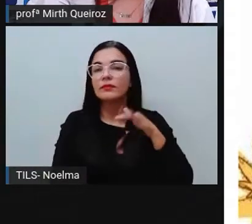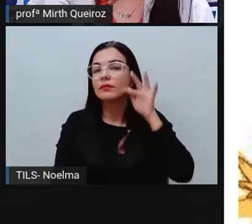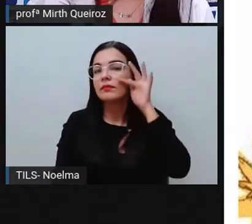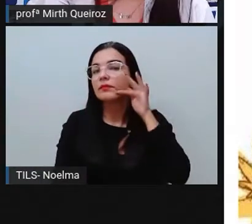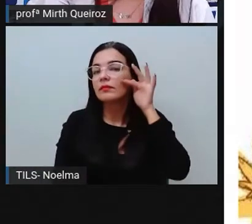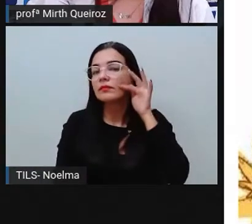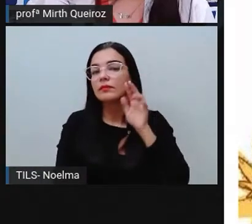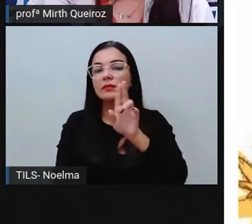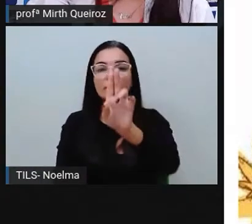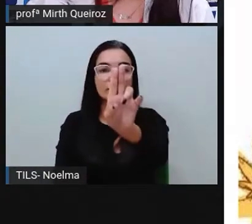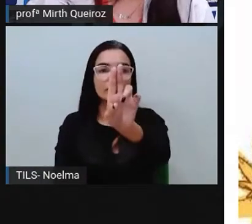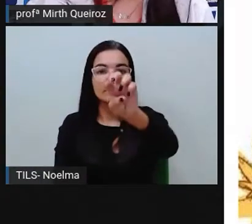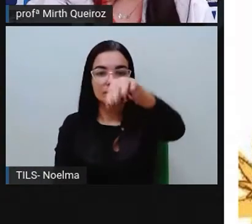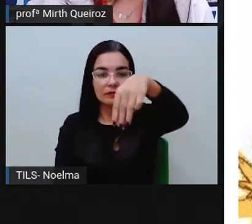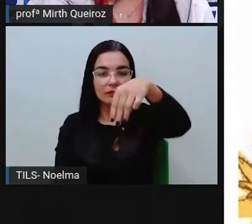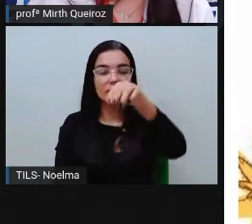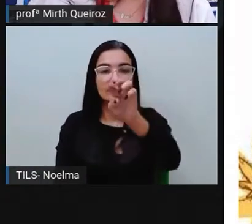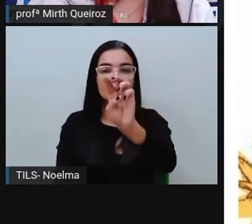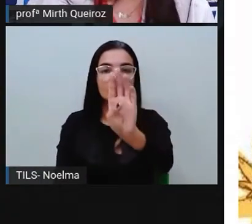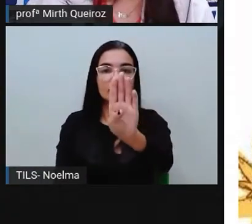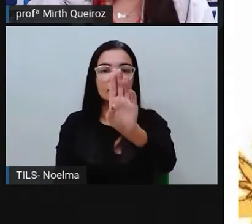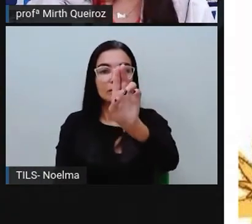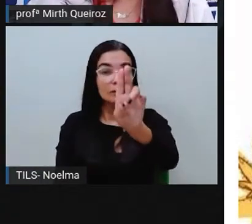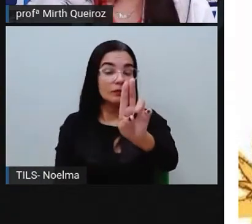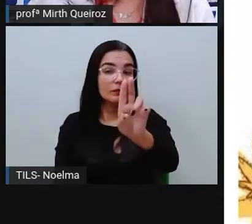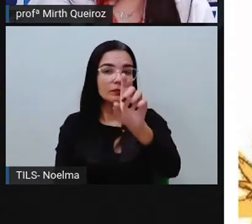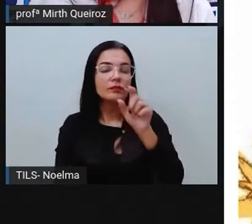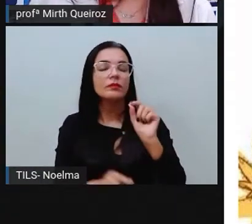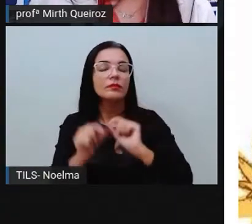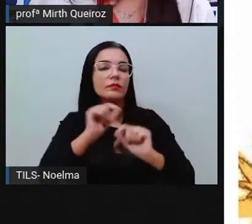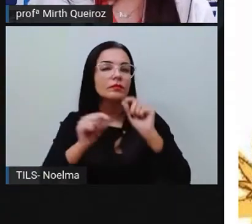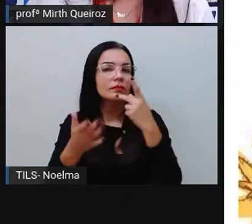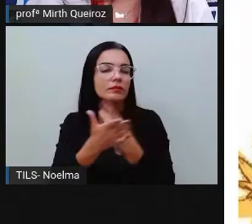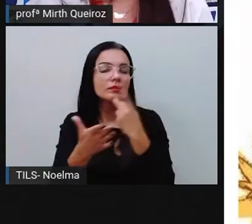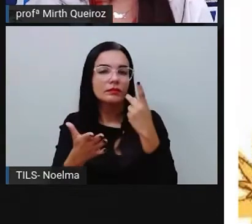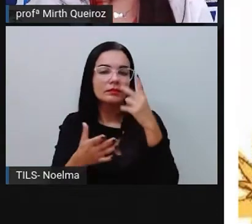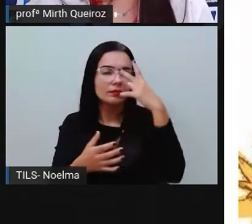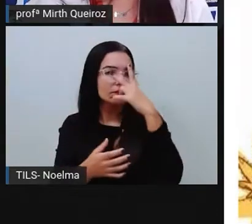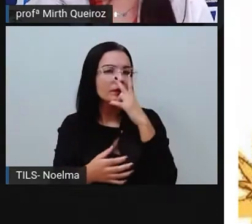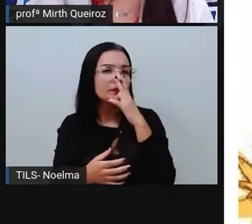gente olha aquela árvore sem nenhum tipo de folha, a gente imagina que esteja